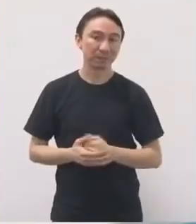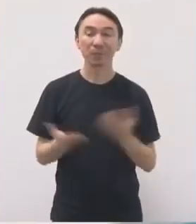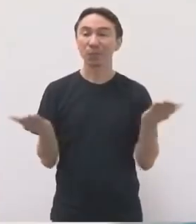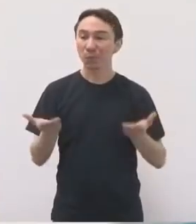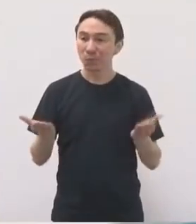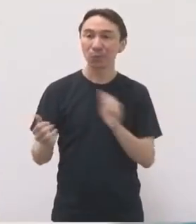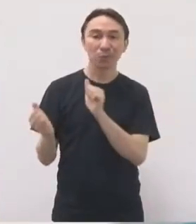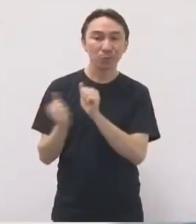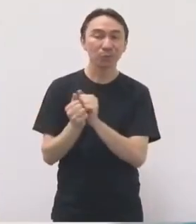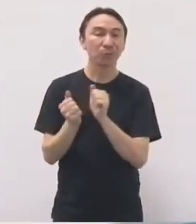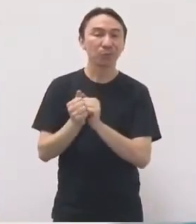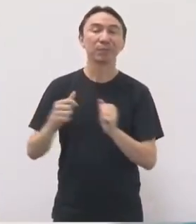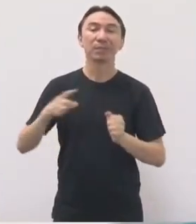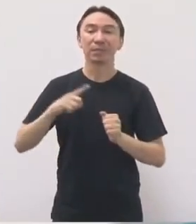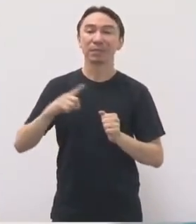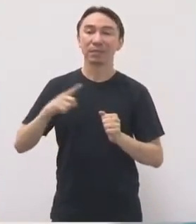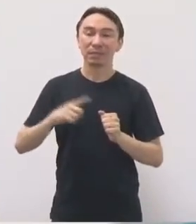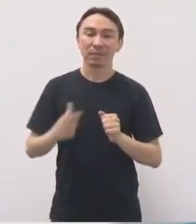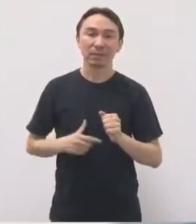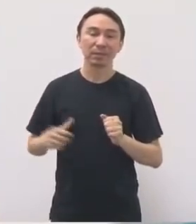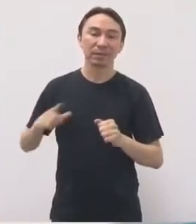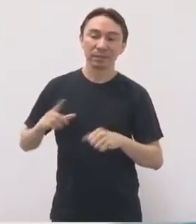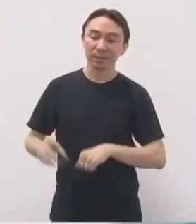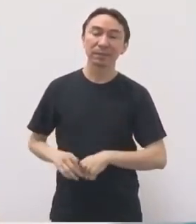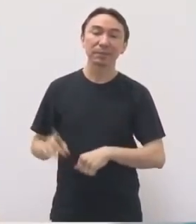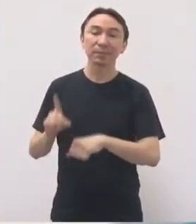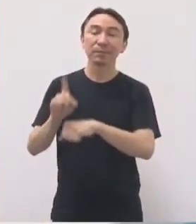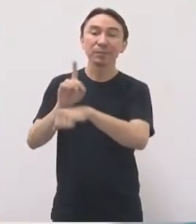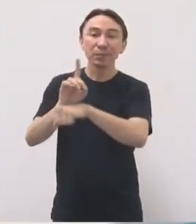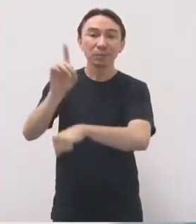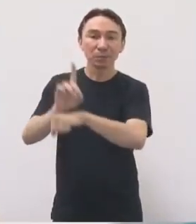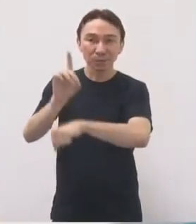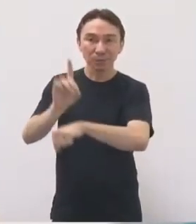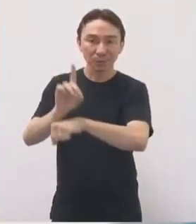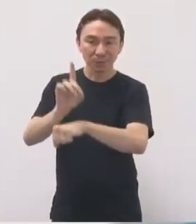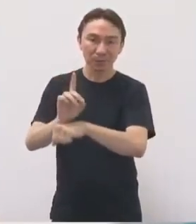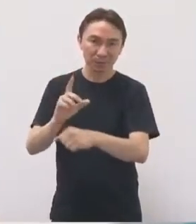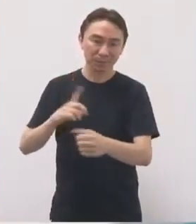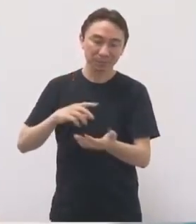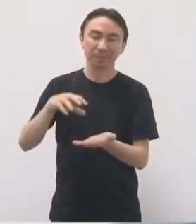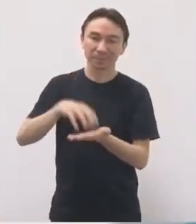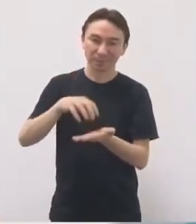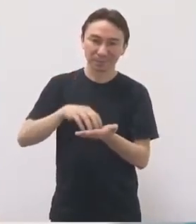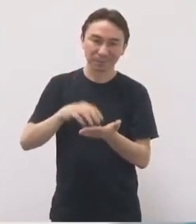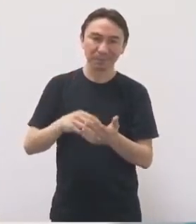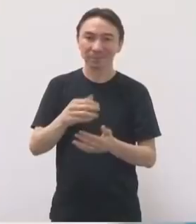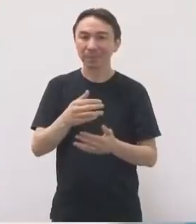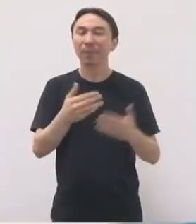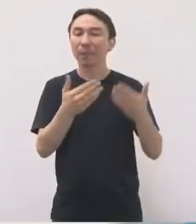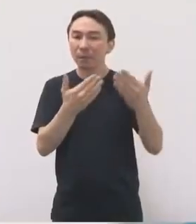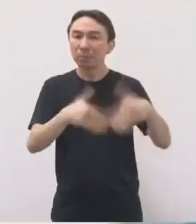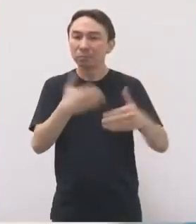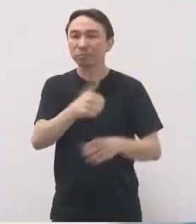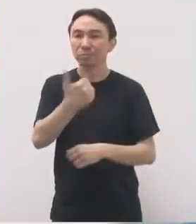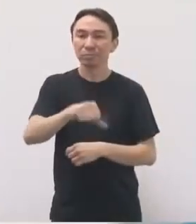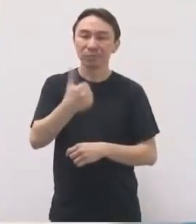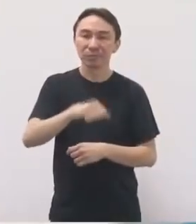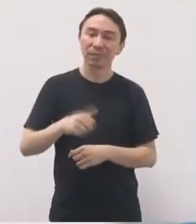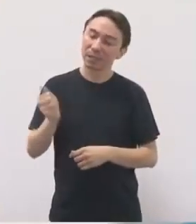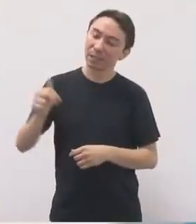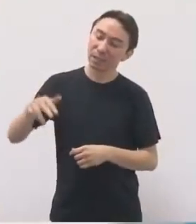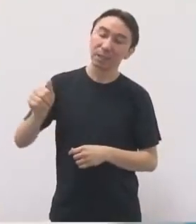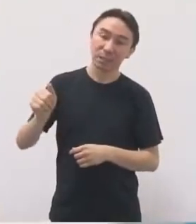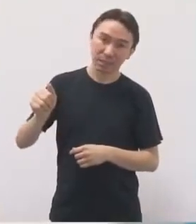participando a diretora do Centro de Avaliação, a professora Ana Cecília Alcântara, e